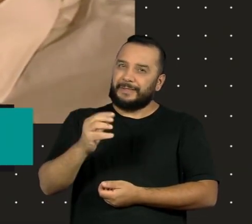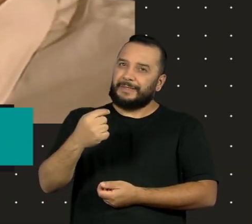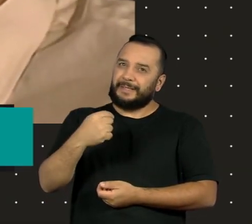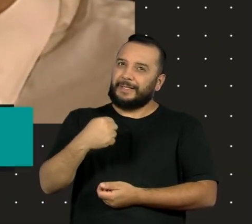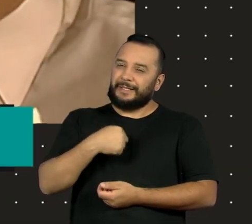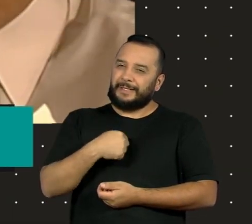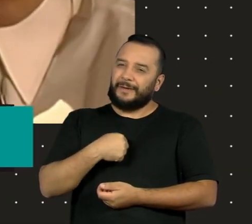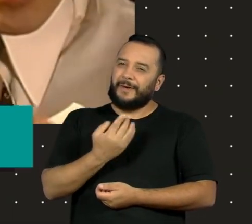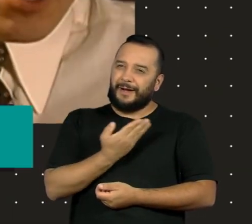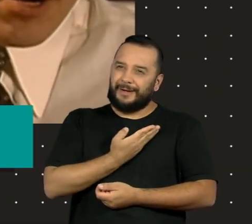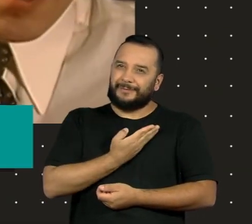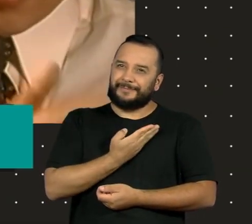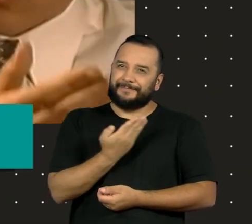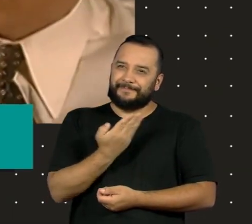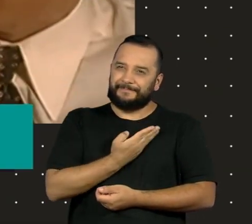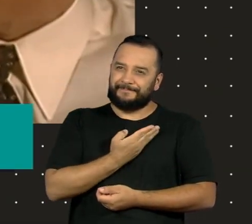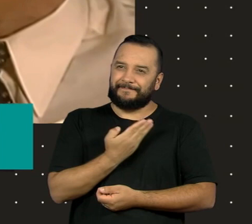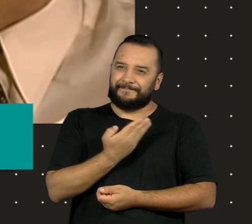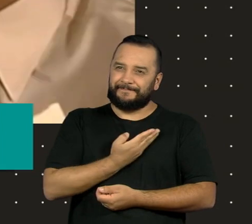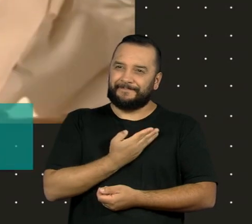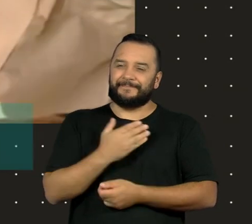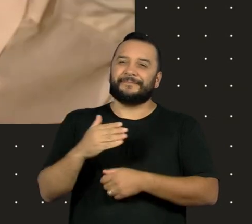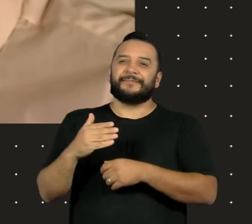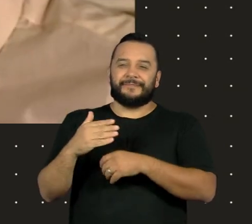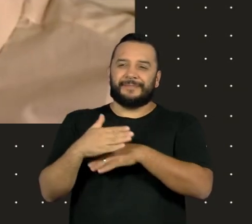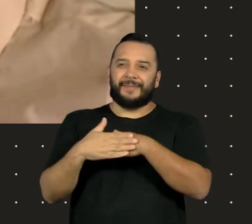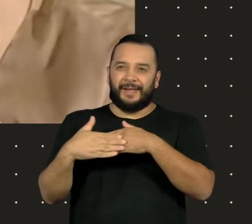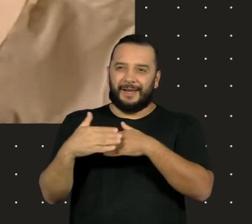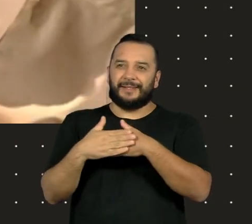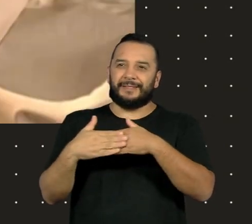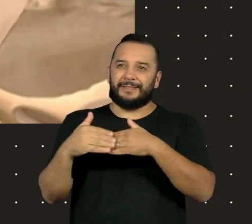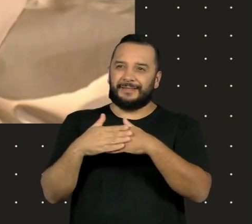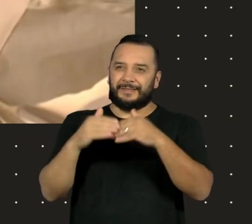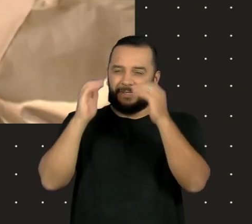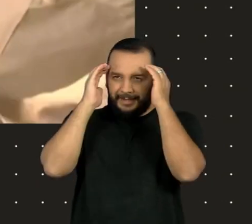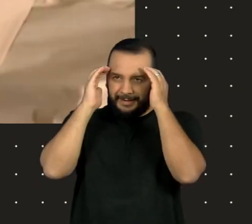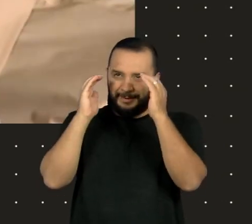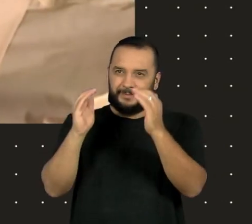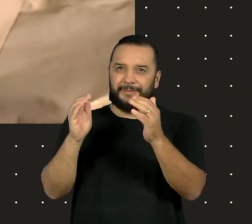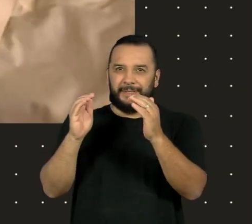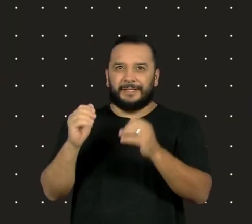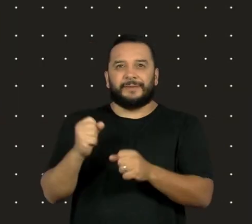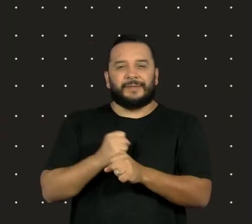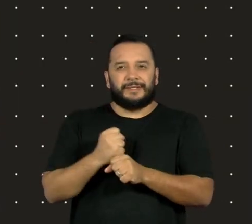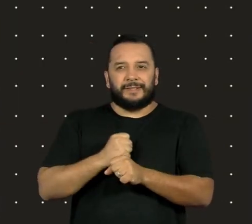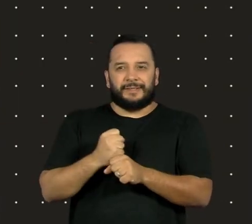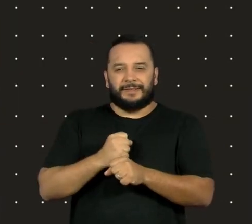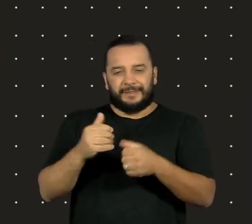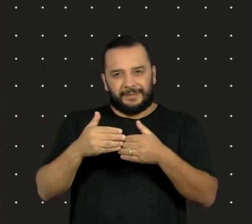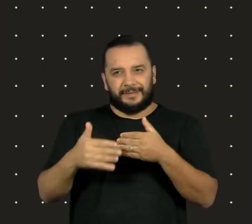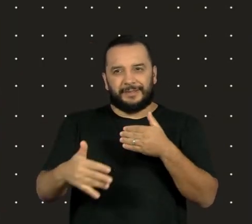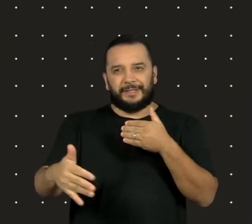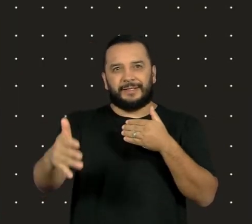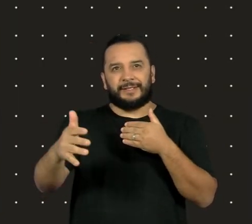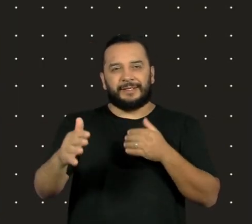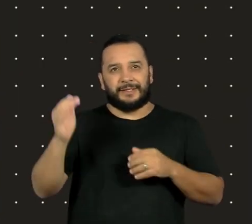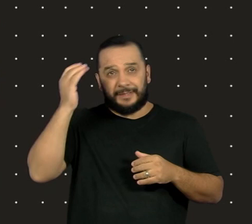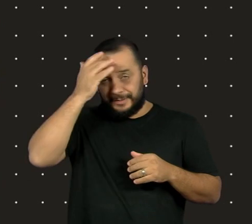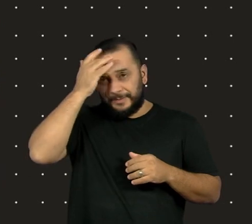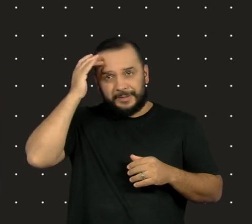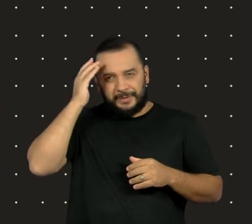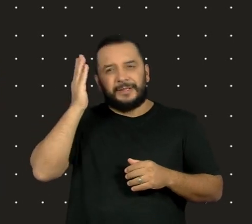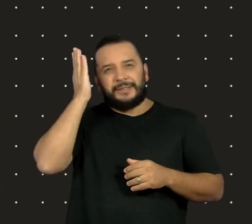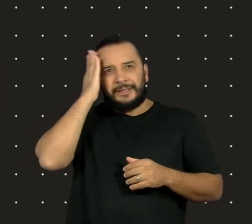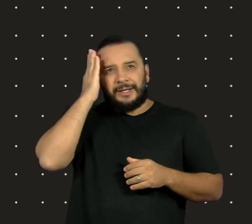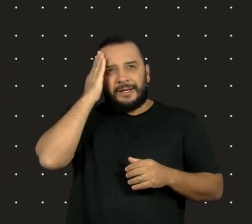trouxe uma amizade, um carinho, um respeito que se estendeu pelos anos. Todo mundo que começa nessa carreira sabe o